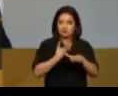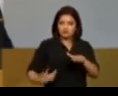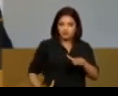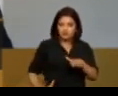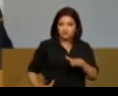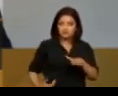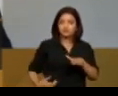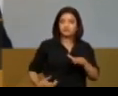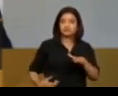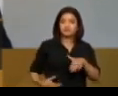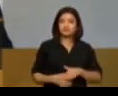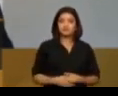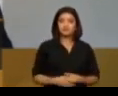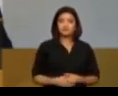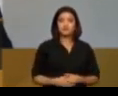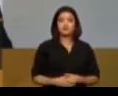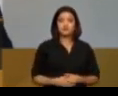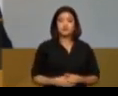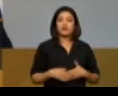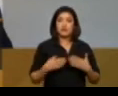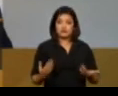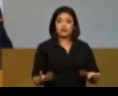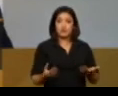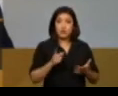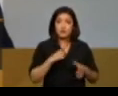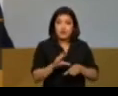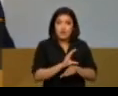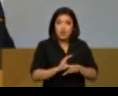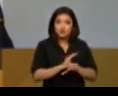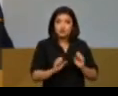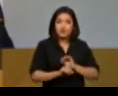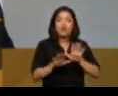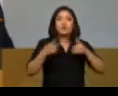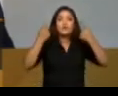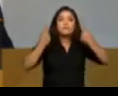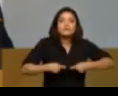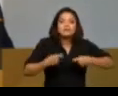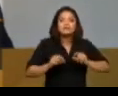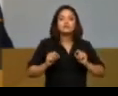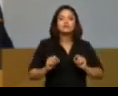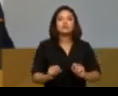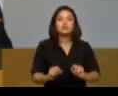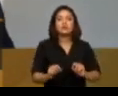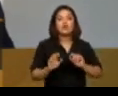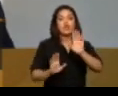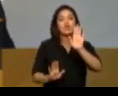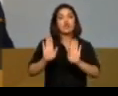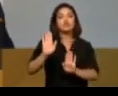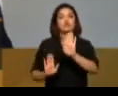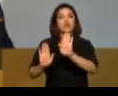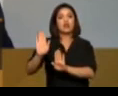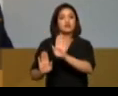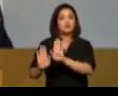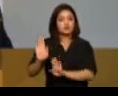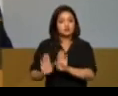as senhoras e os senhores, a taxatividade desse dispositivo legal deve ser precedida de licitação nos termos do